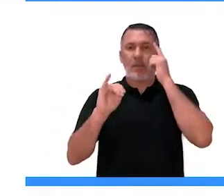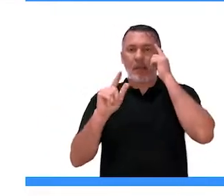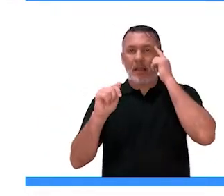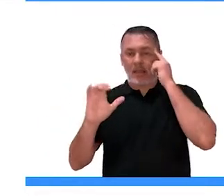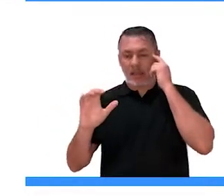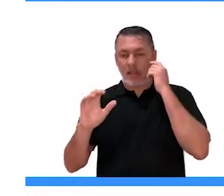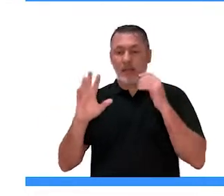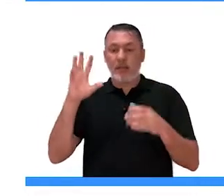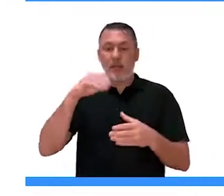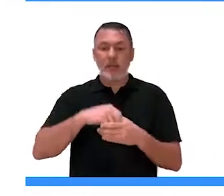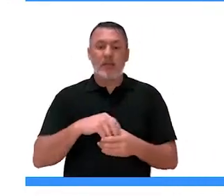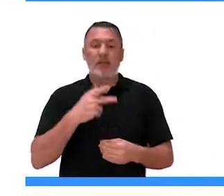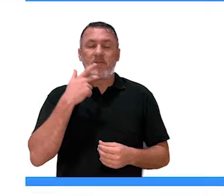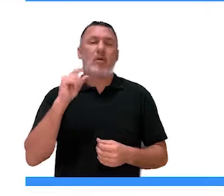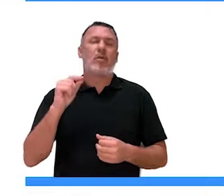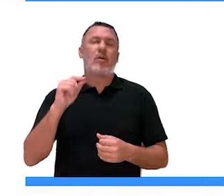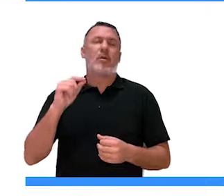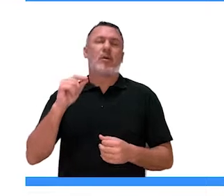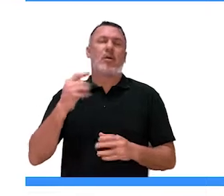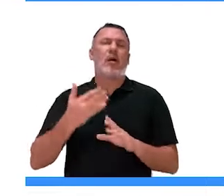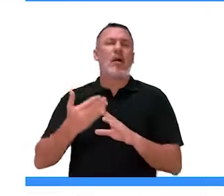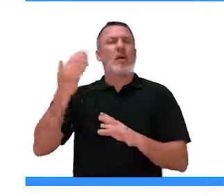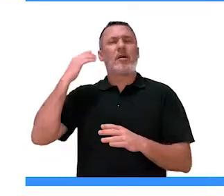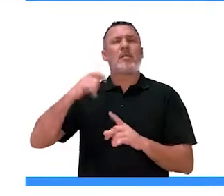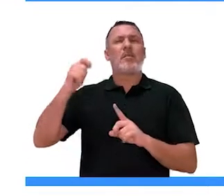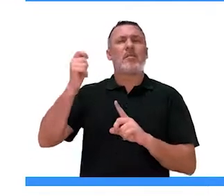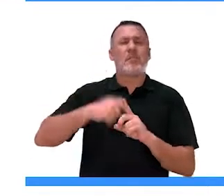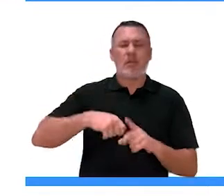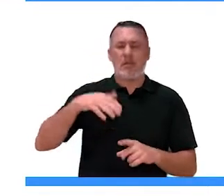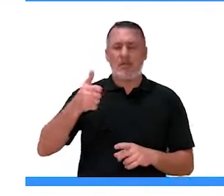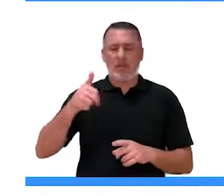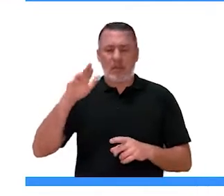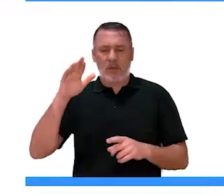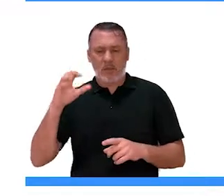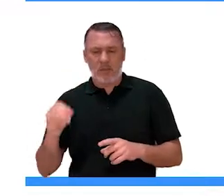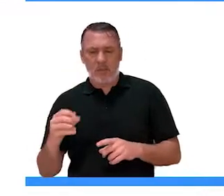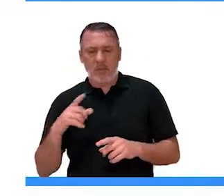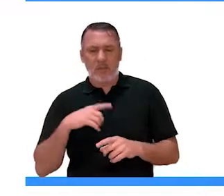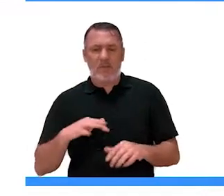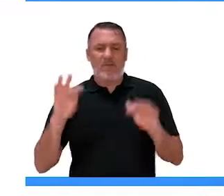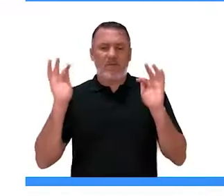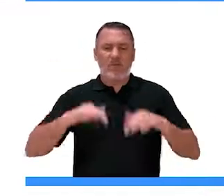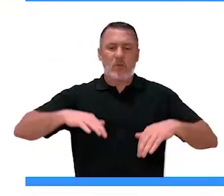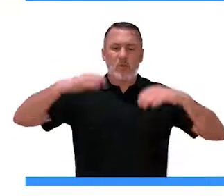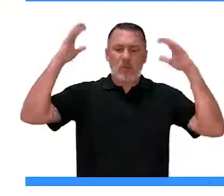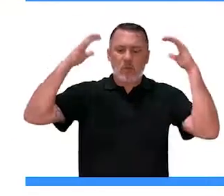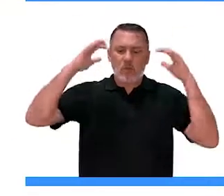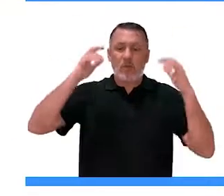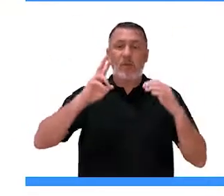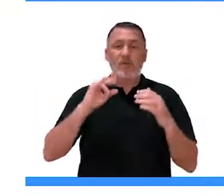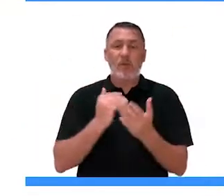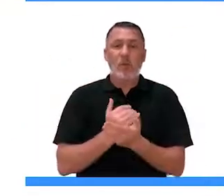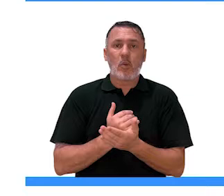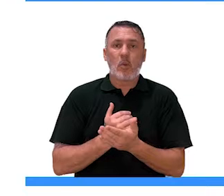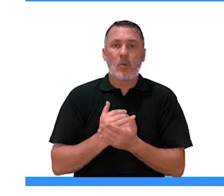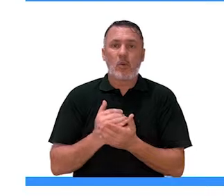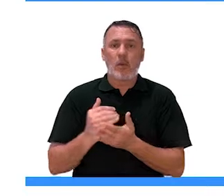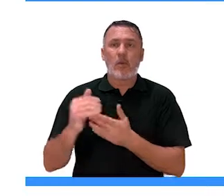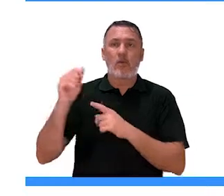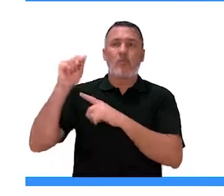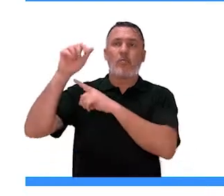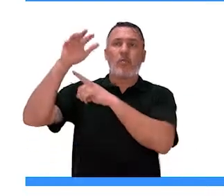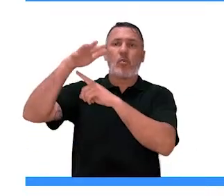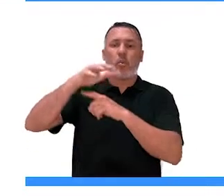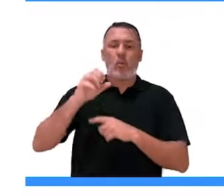outono, quando a terra em sede requeimada bebera longamente as águas da estação. E a outra é um